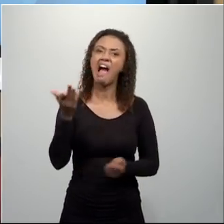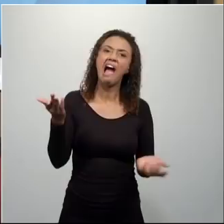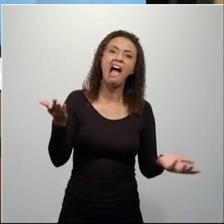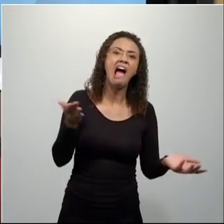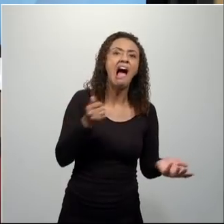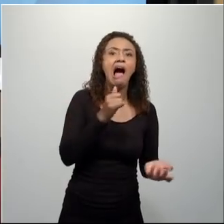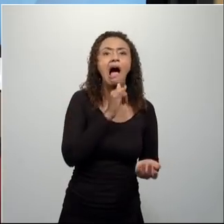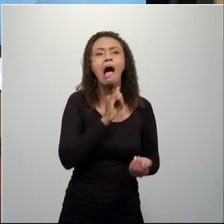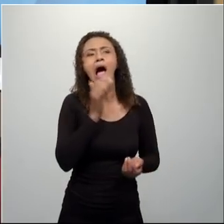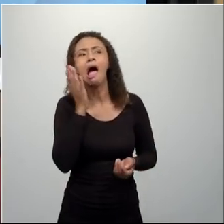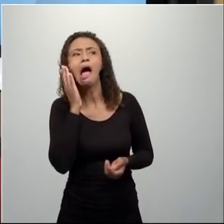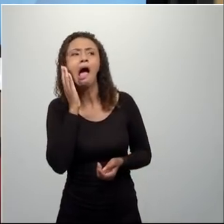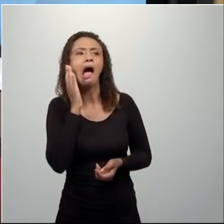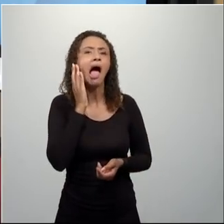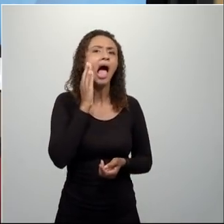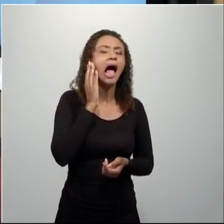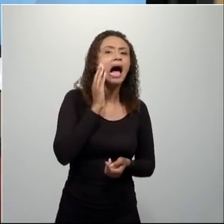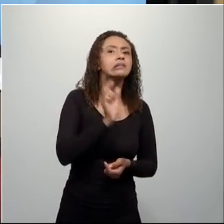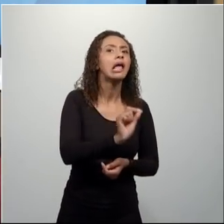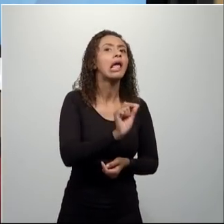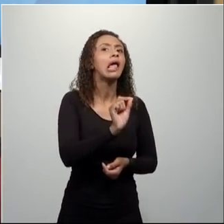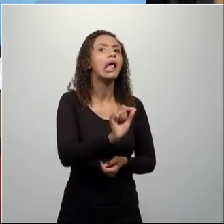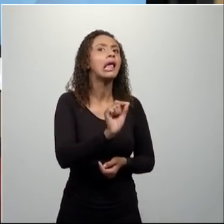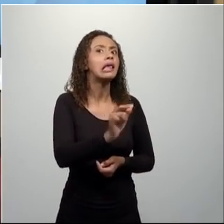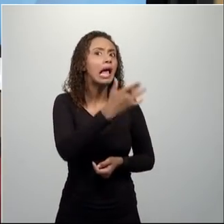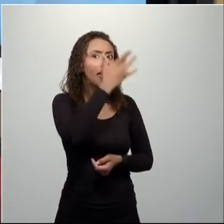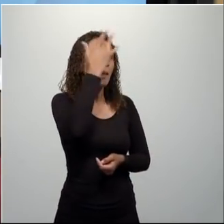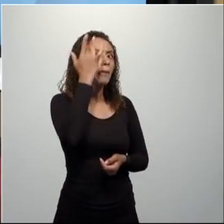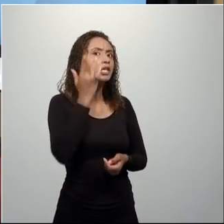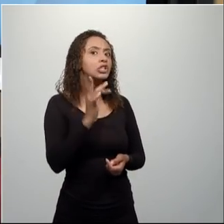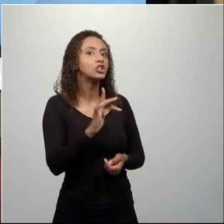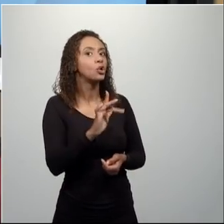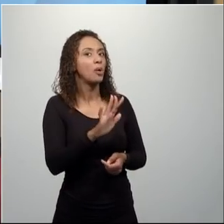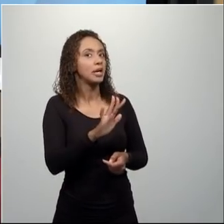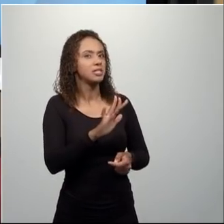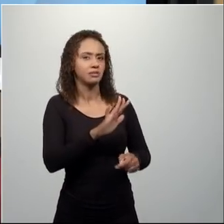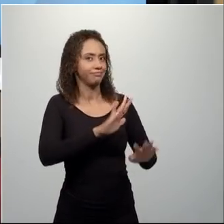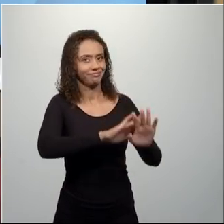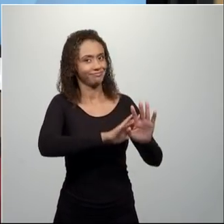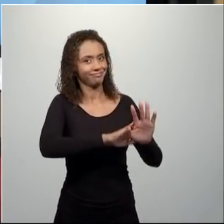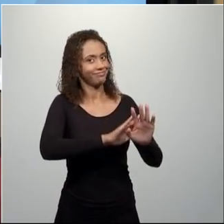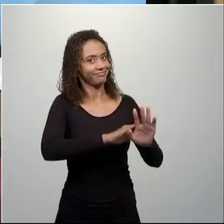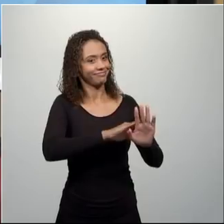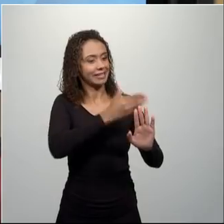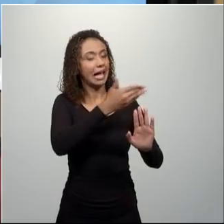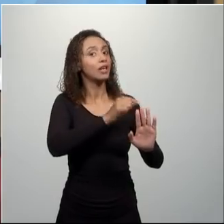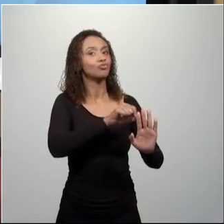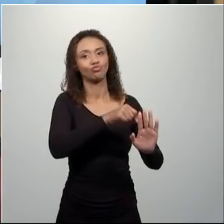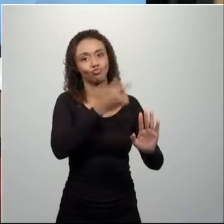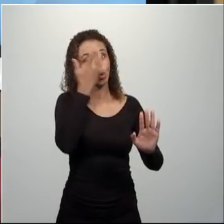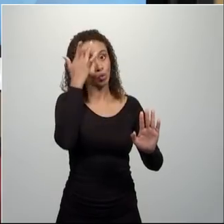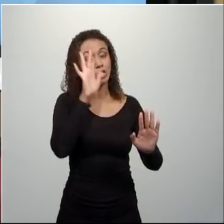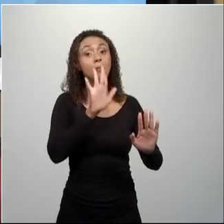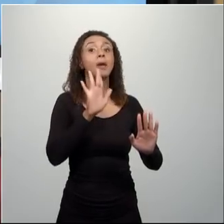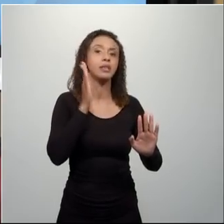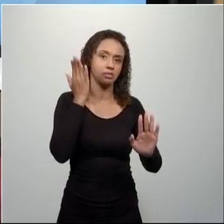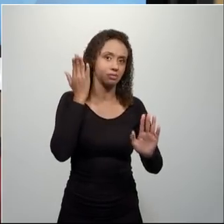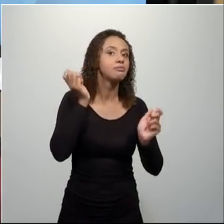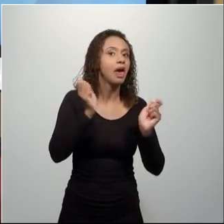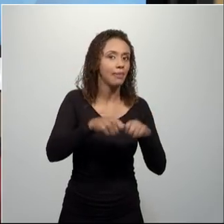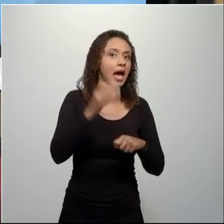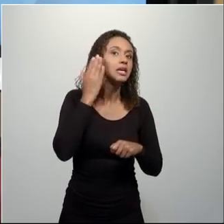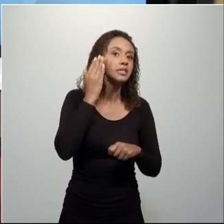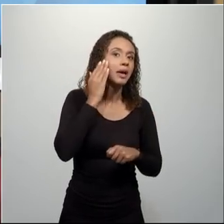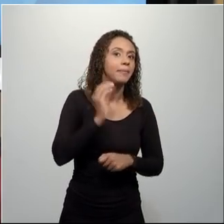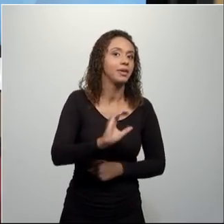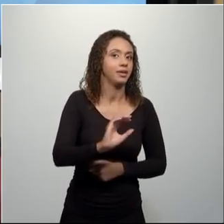pública não dá pra saber se tem é o usuário por trás daquela chave pública mas dá pra saber o saldo de todas as chaves públicas